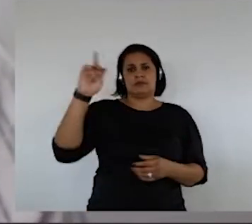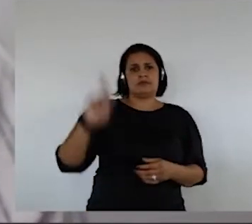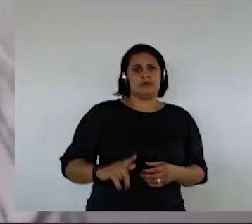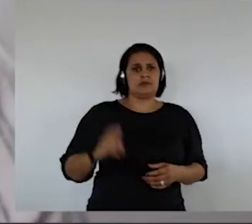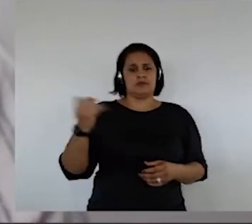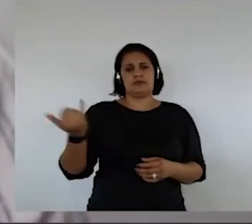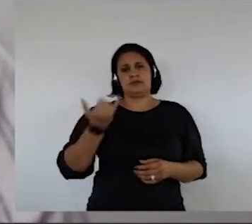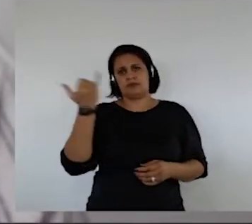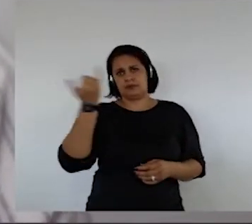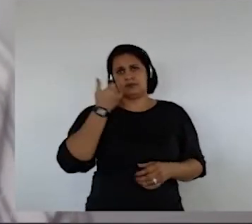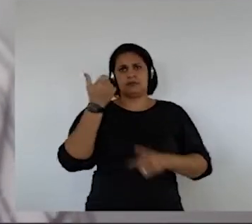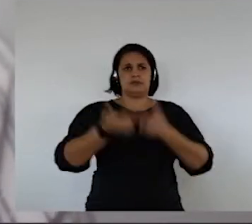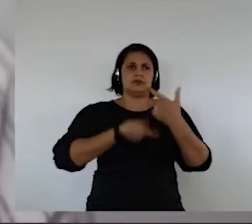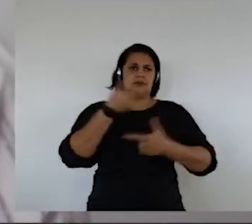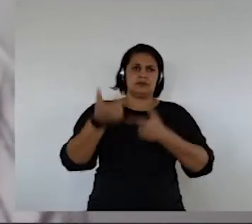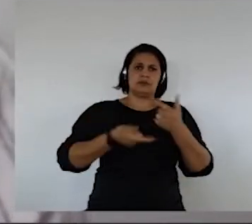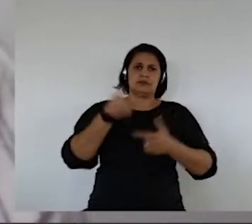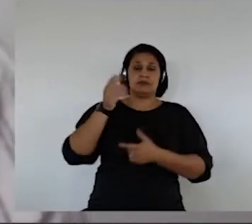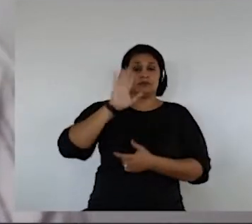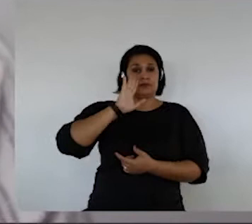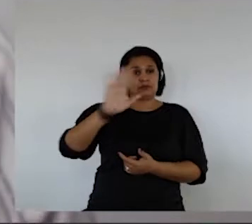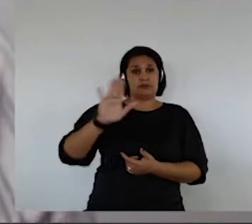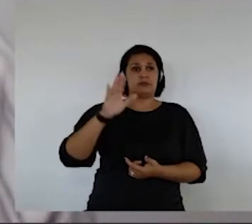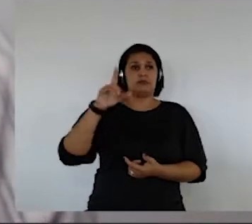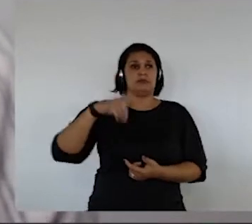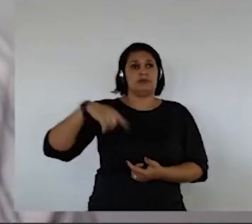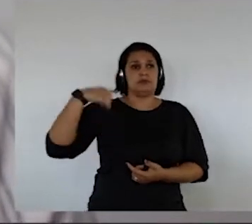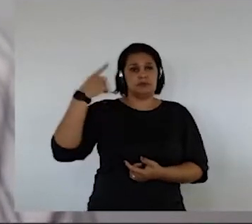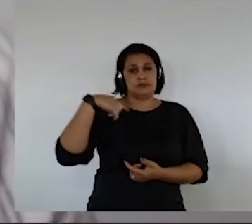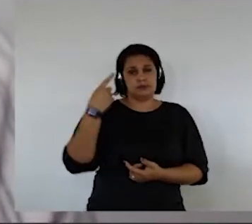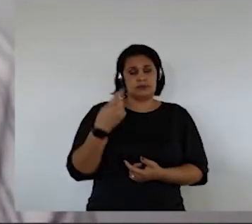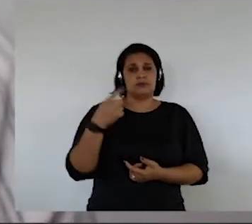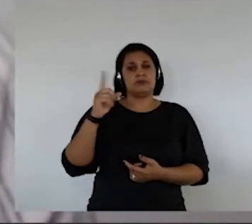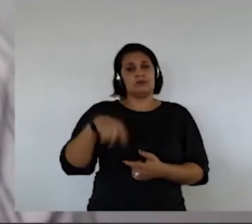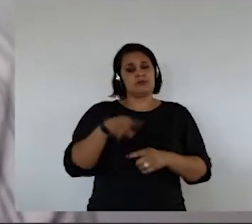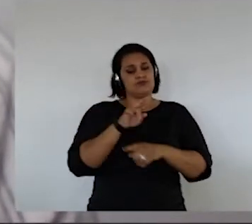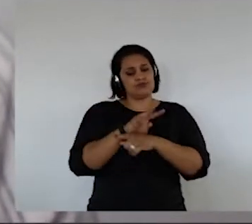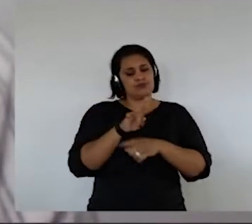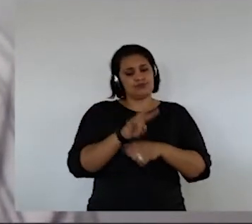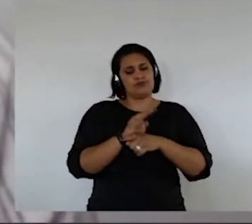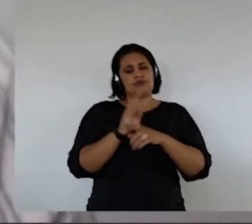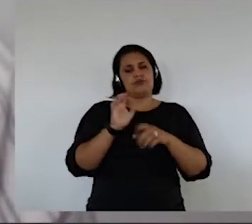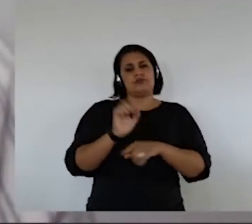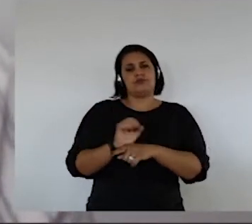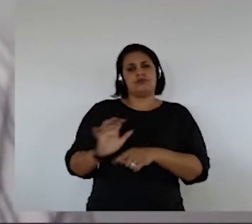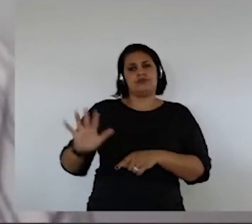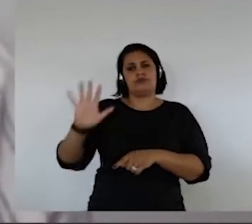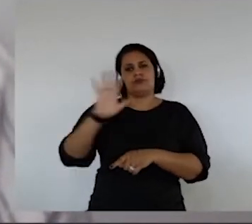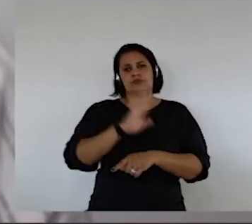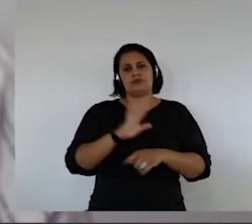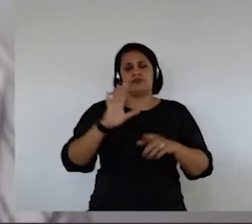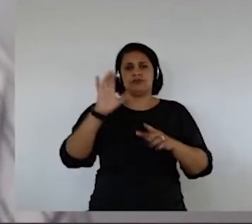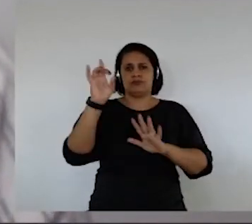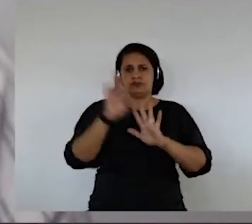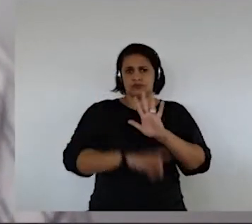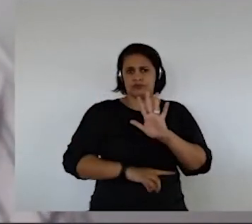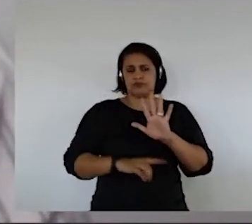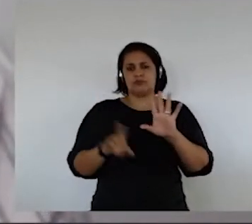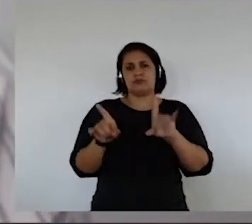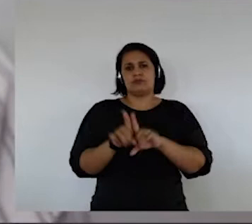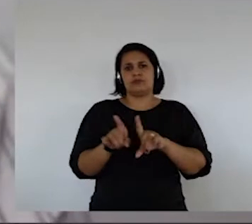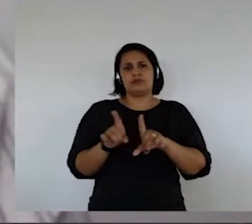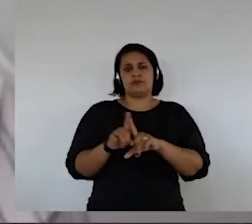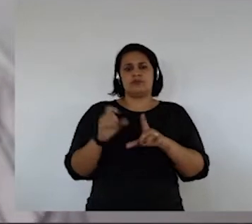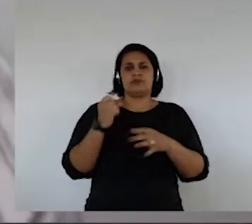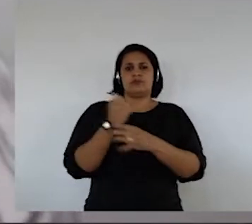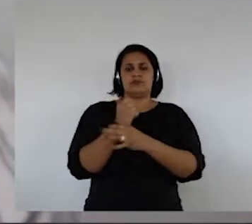do exercício de funções primárias da advocacia, que são a defesa do Estado Democrático de Direito, a garantia da paz social e do exercício